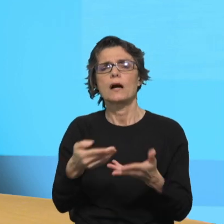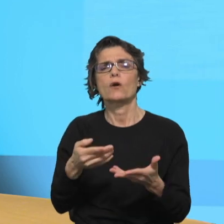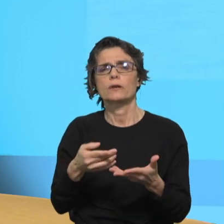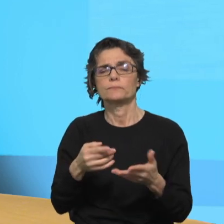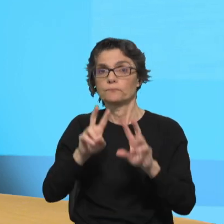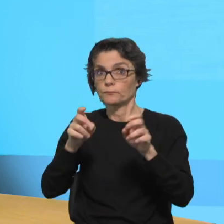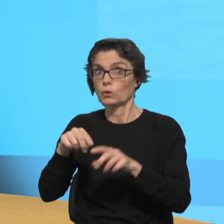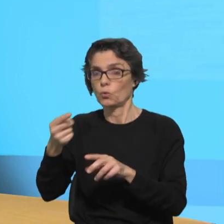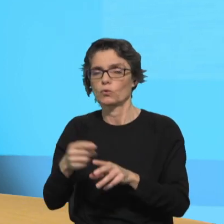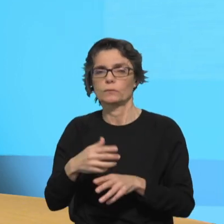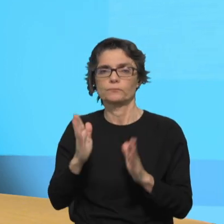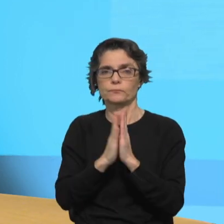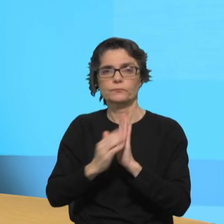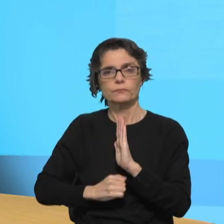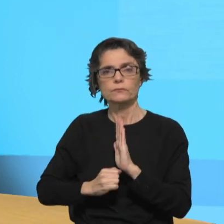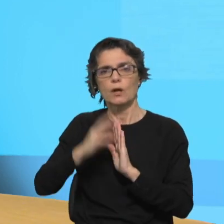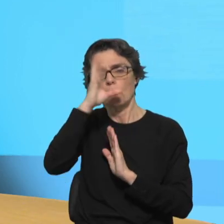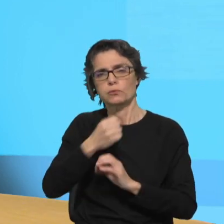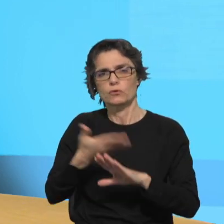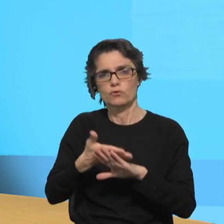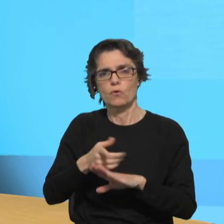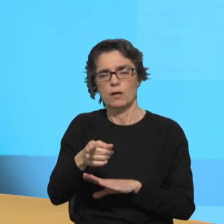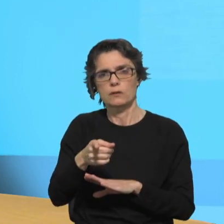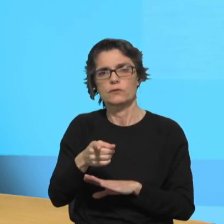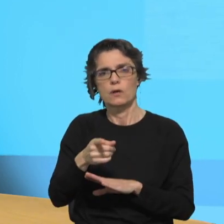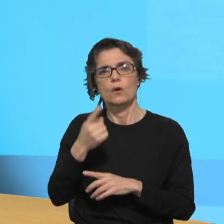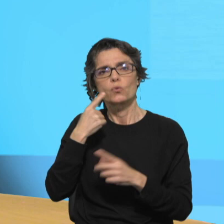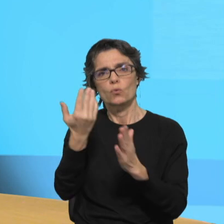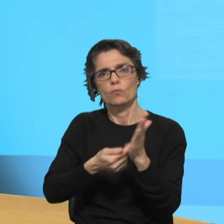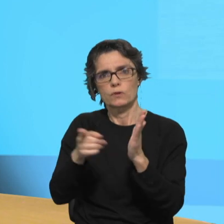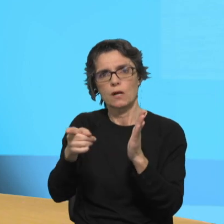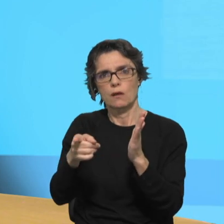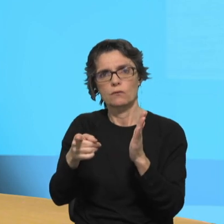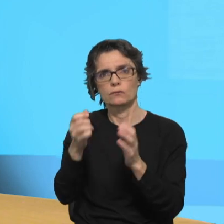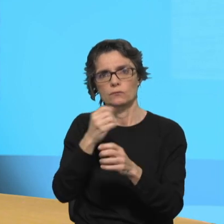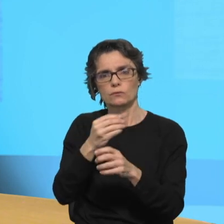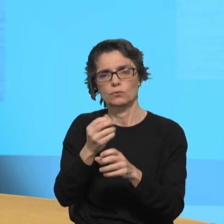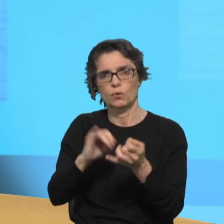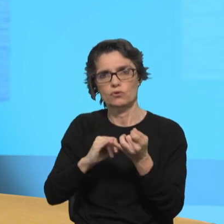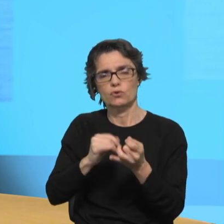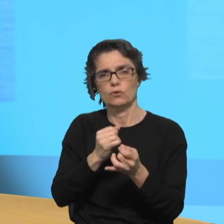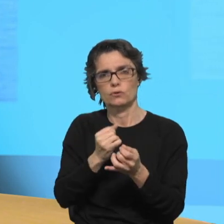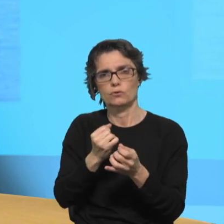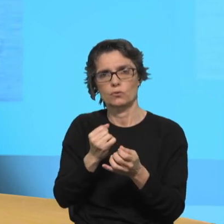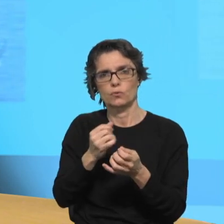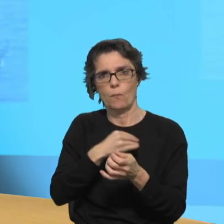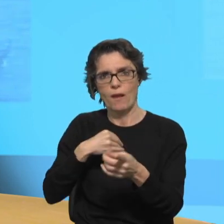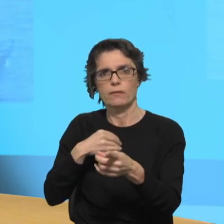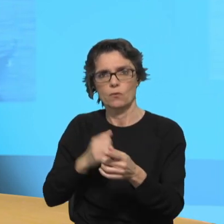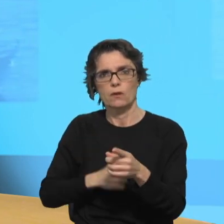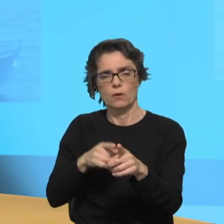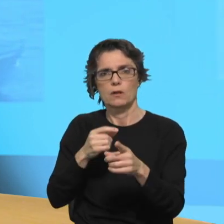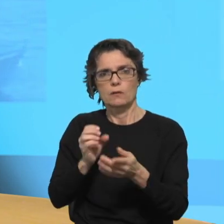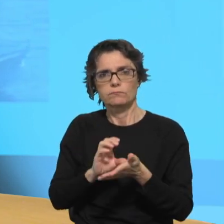sexuais na Igreja Católica. Num comunicado, a Associação Portuguesa de Médicos Católicos disponibilizou uma bolsa de profissionais de saúde que